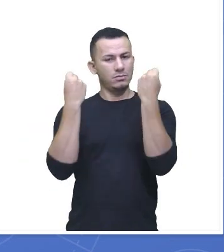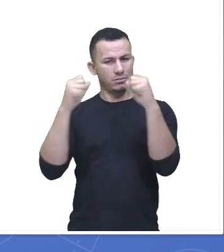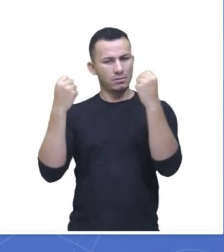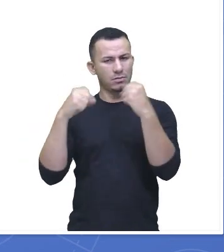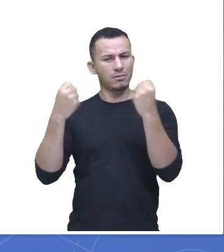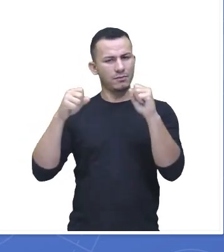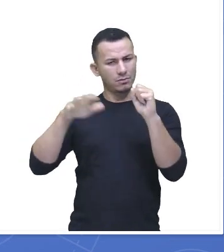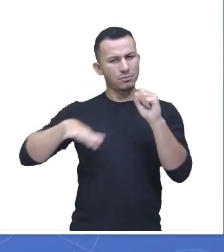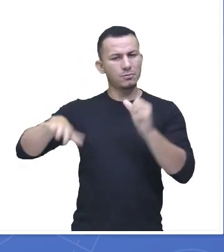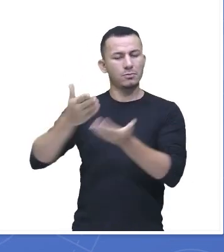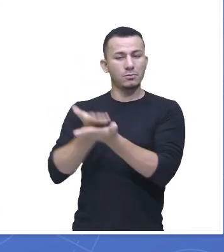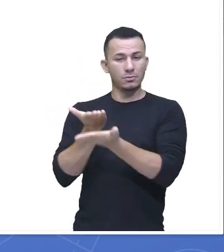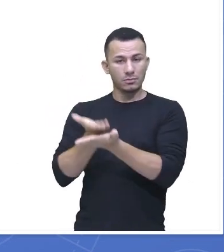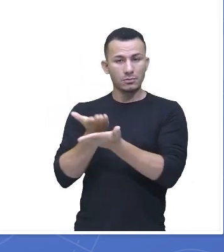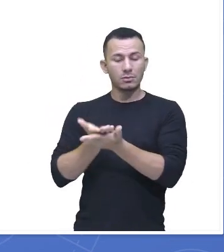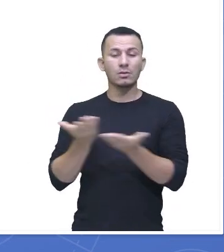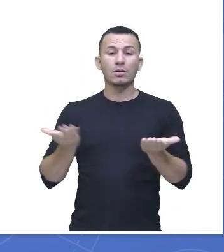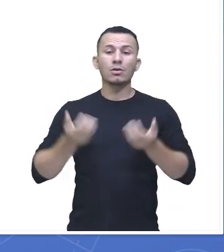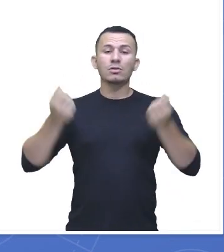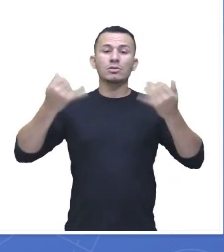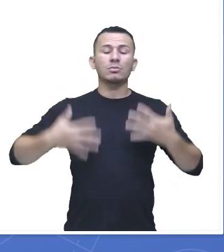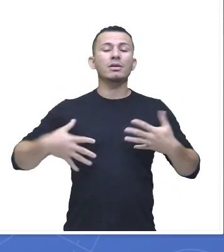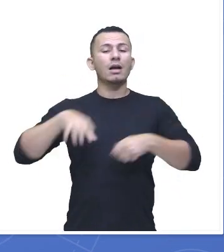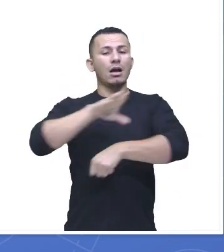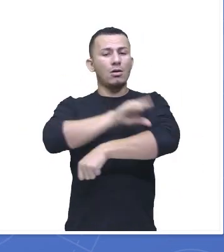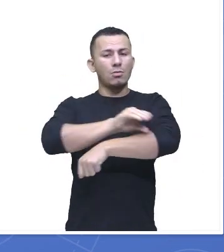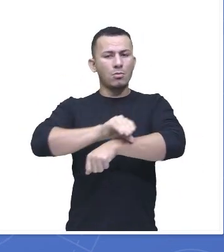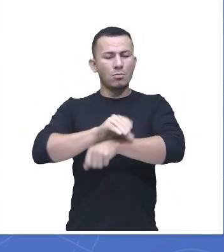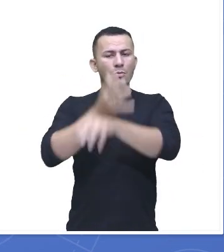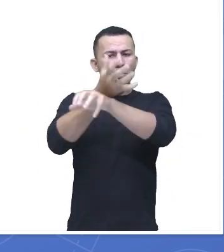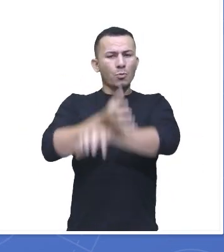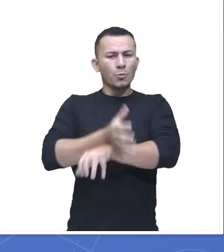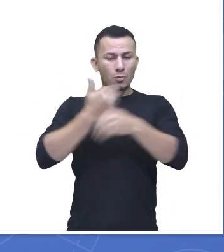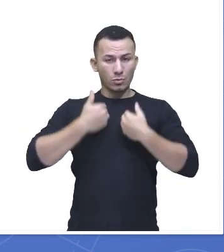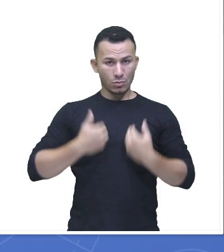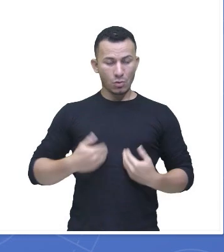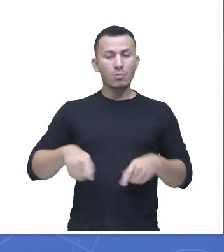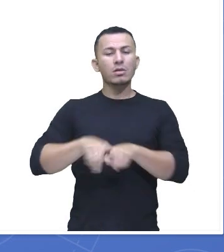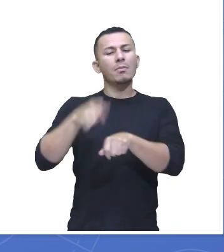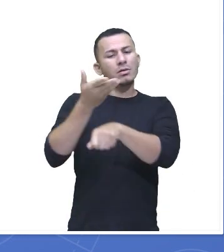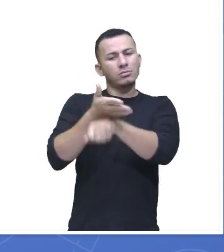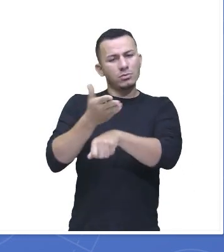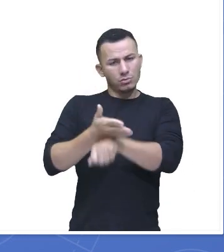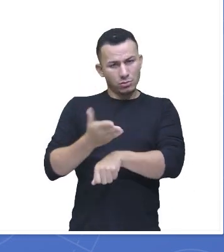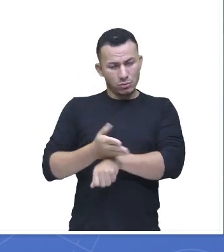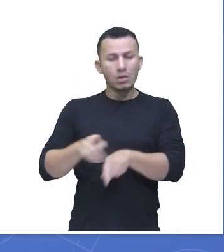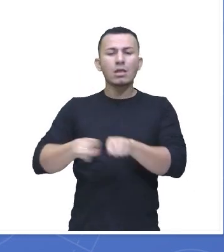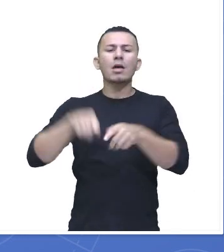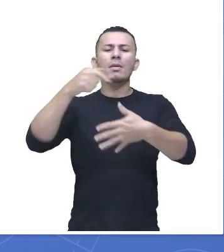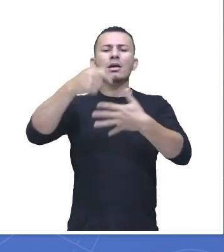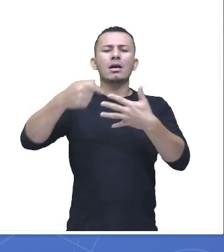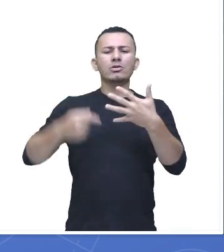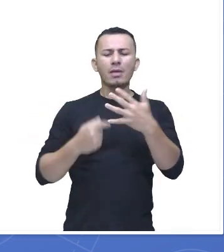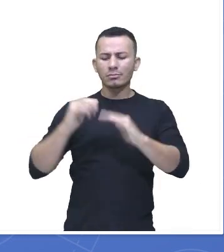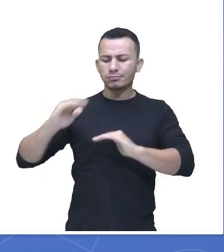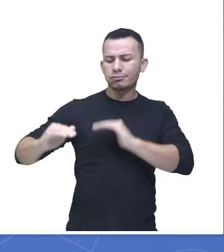Física. Nós vamos falar sobre músculo esquelético e exercício físico e os seus